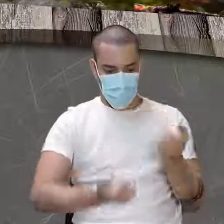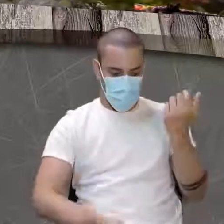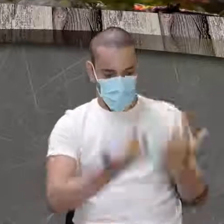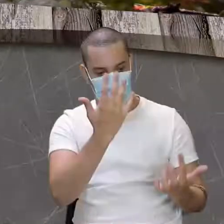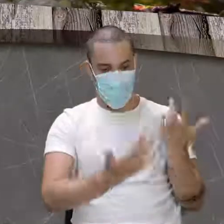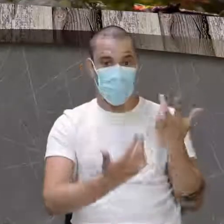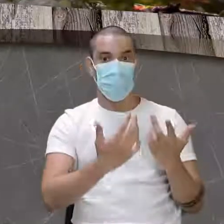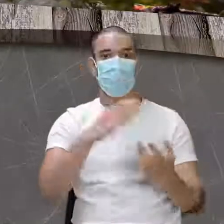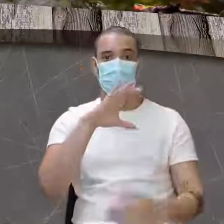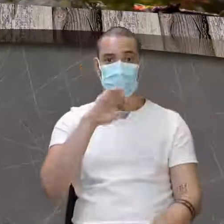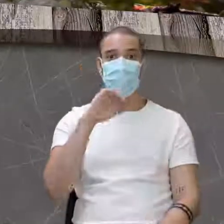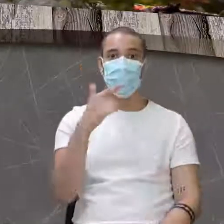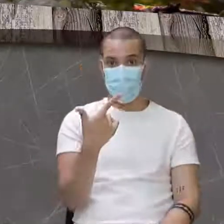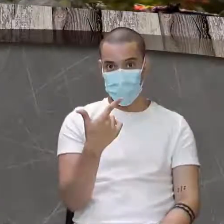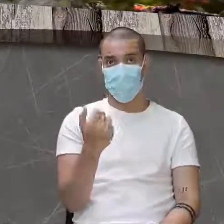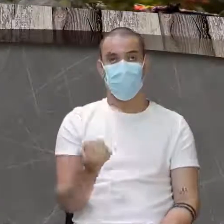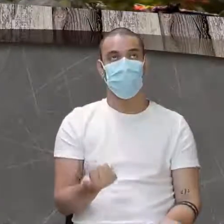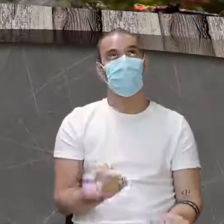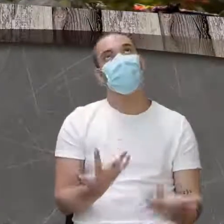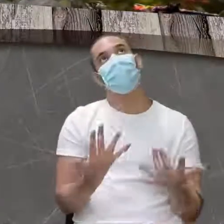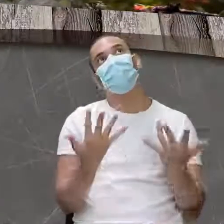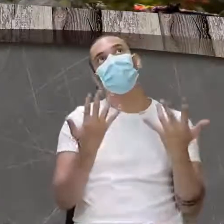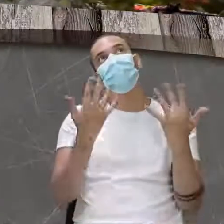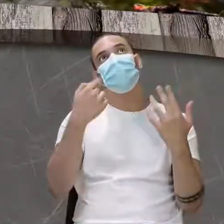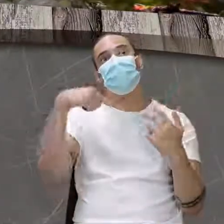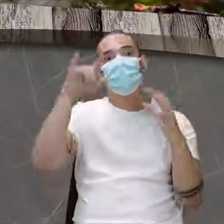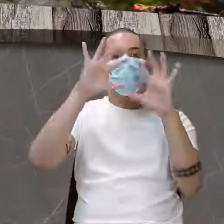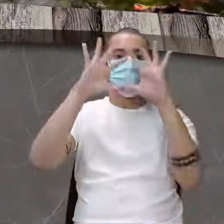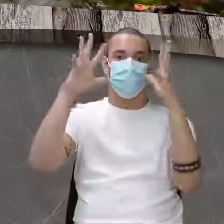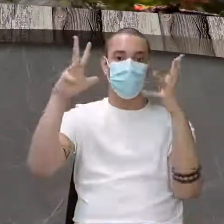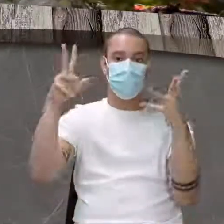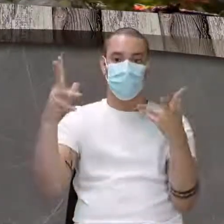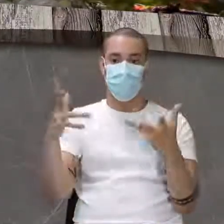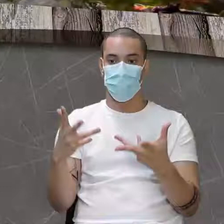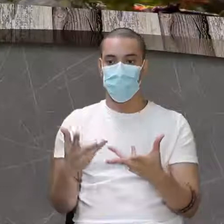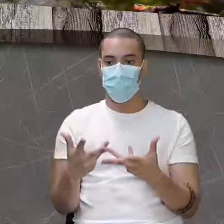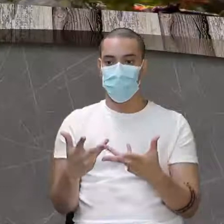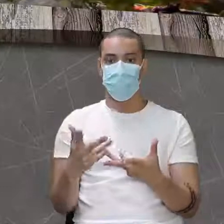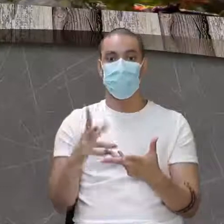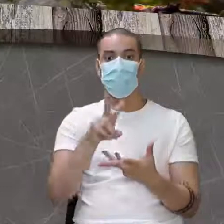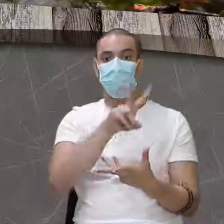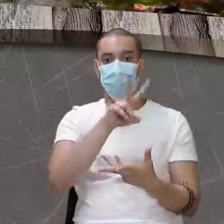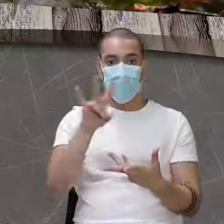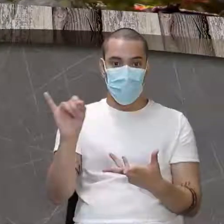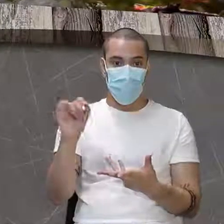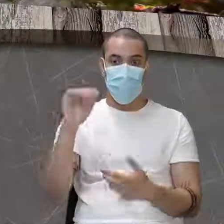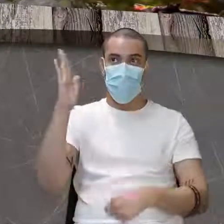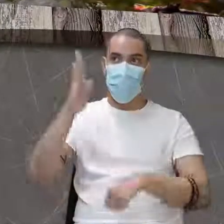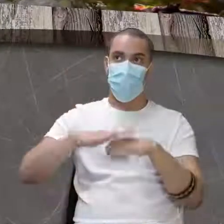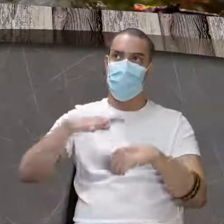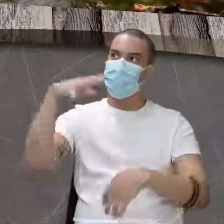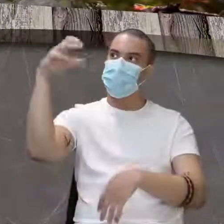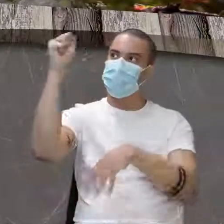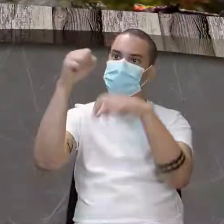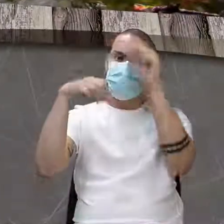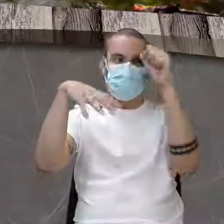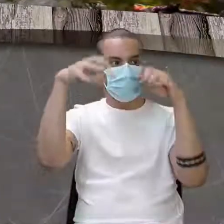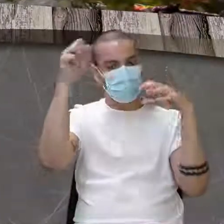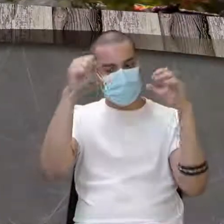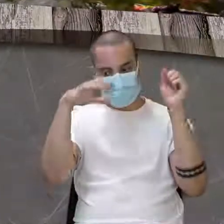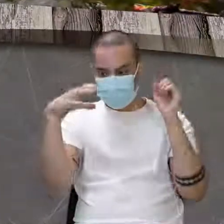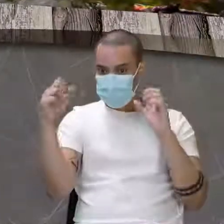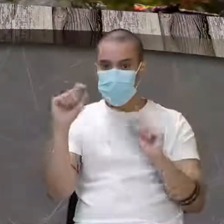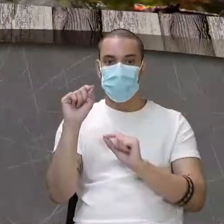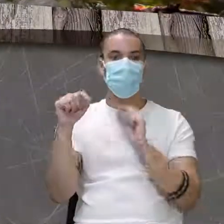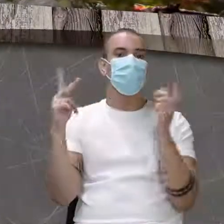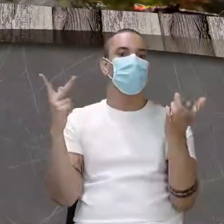liberando CO2 na sua forma gasosa, que ele vai ficar ali na atmosfera. Vai subir, vai acumular-se ainda mais. E